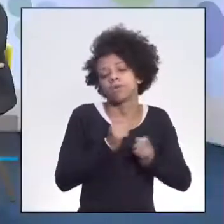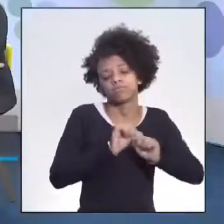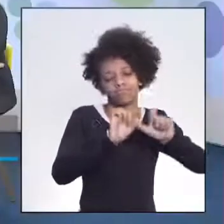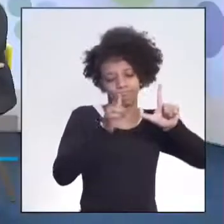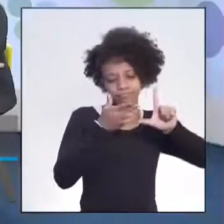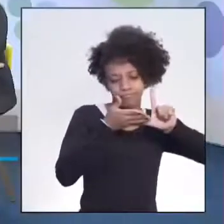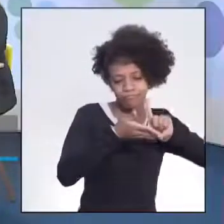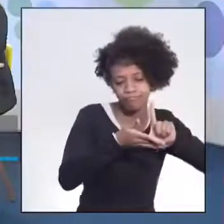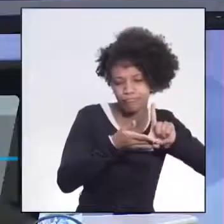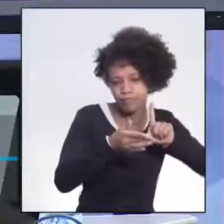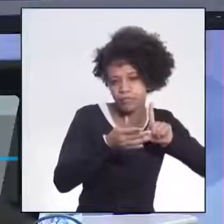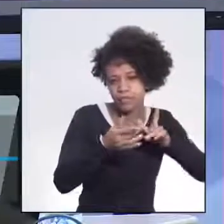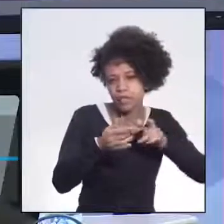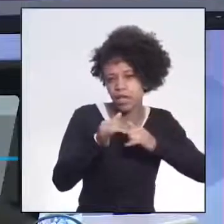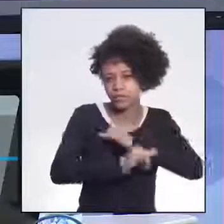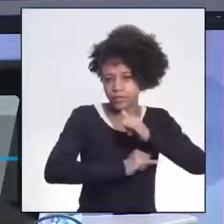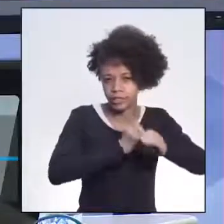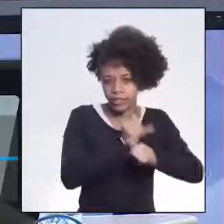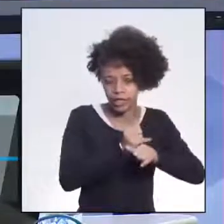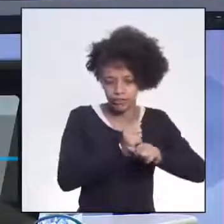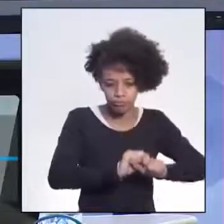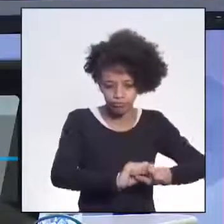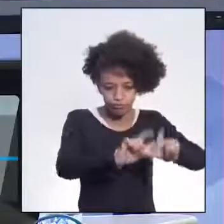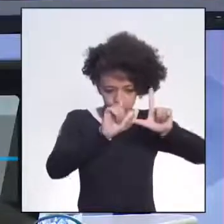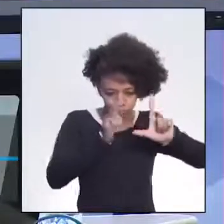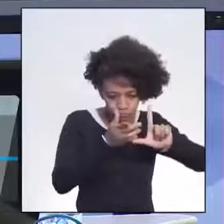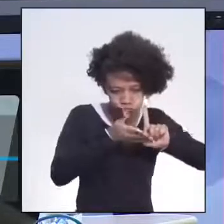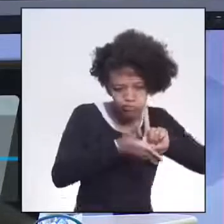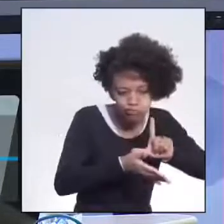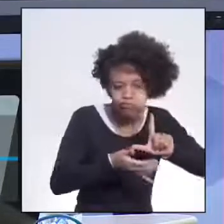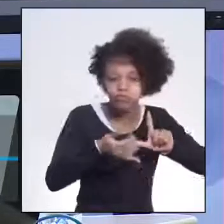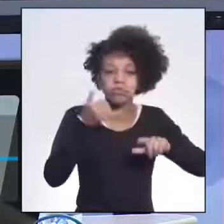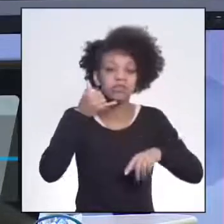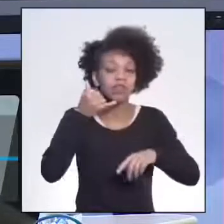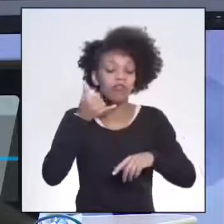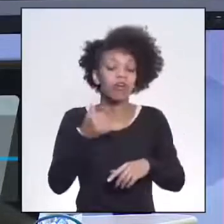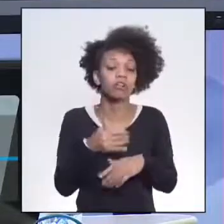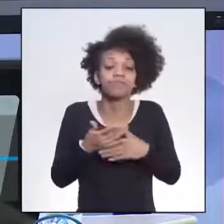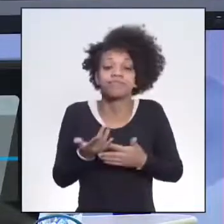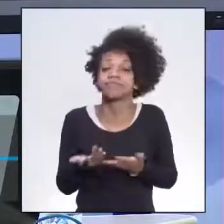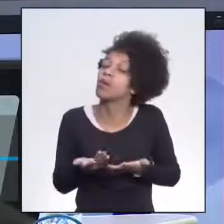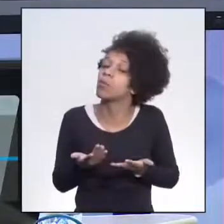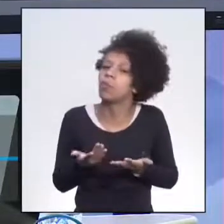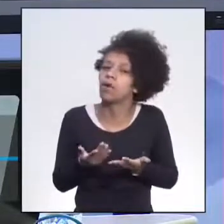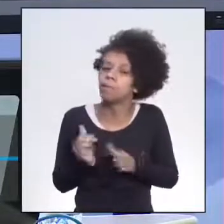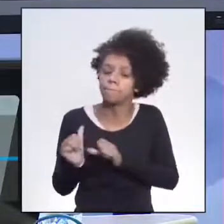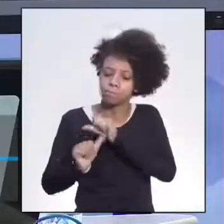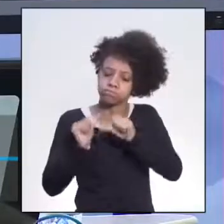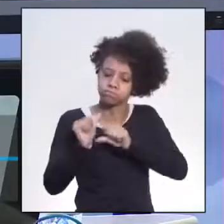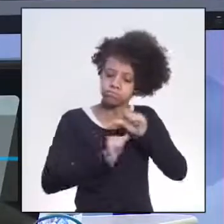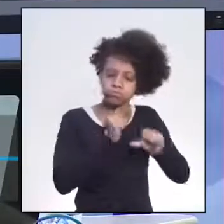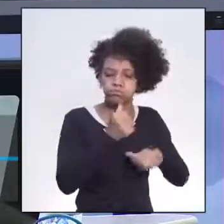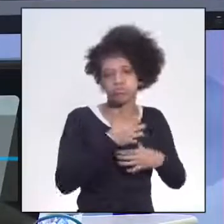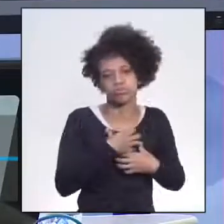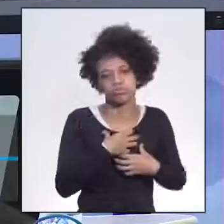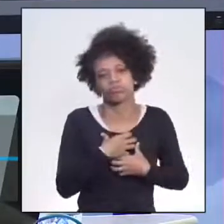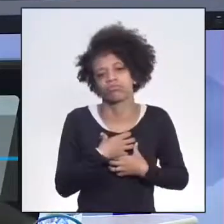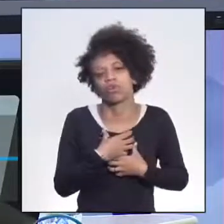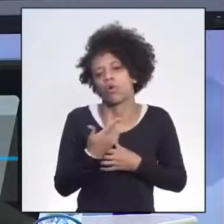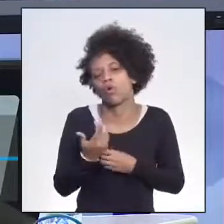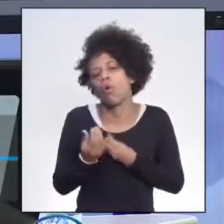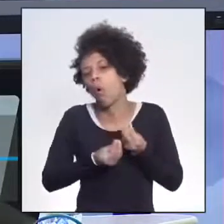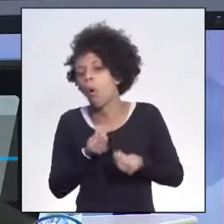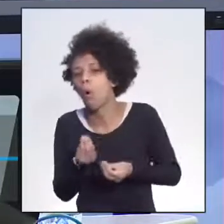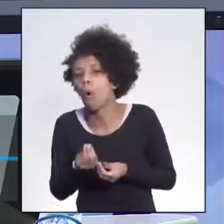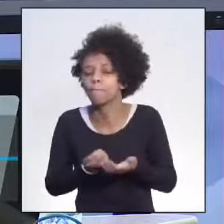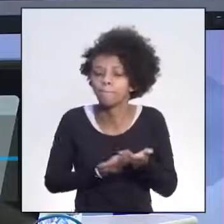via internet ou via, né, ligação telefônica. Então, tudo isso está mudando, né, a forma como a gente consome, como